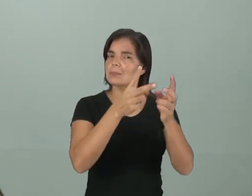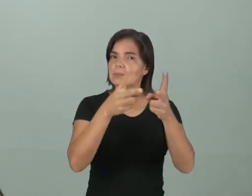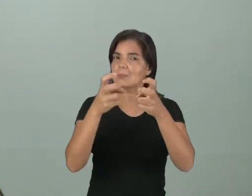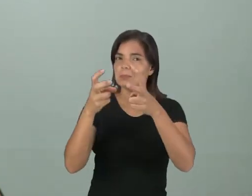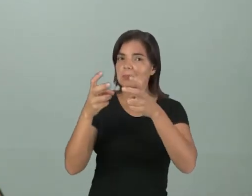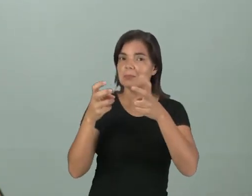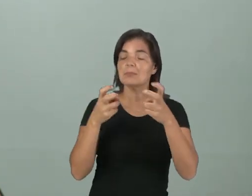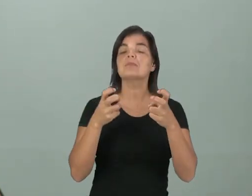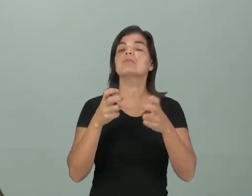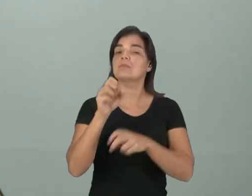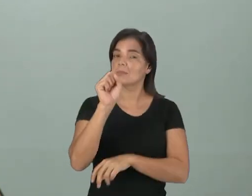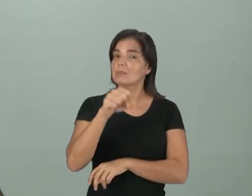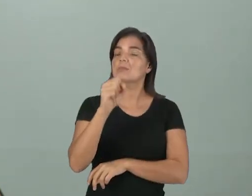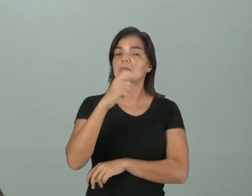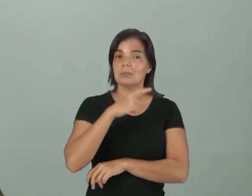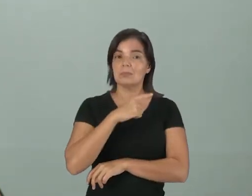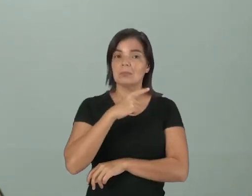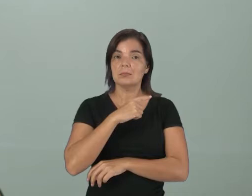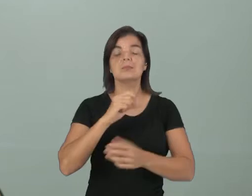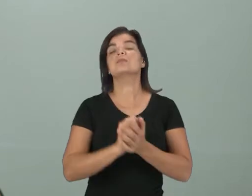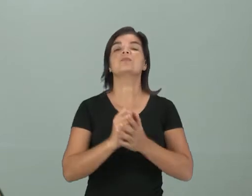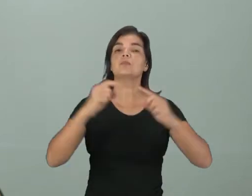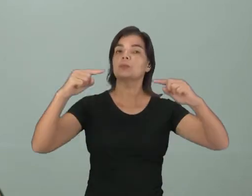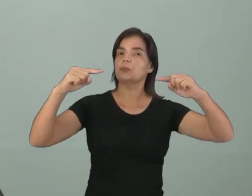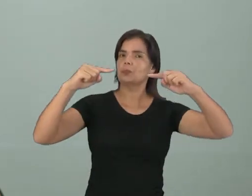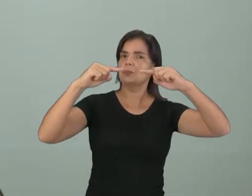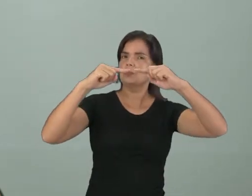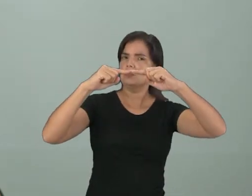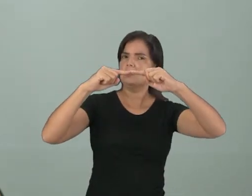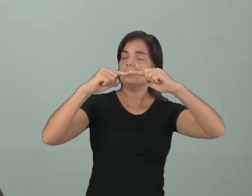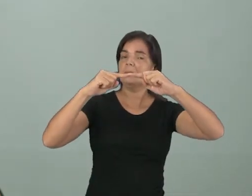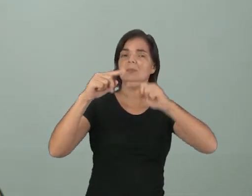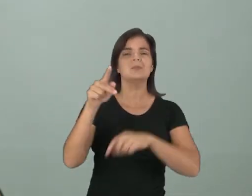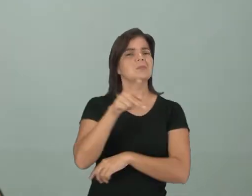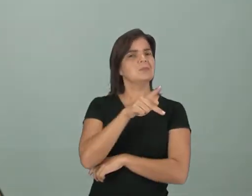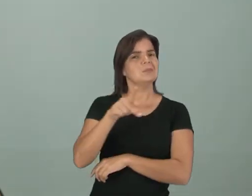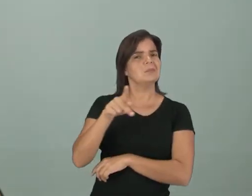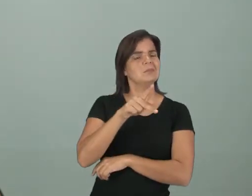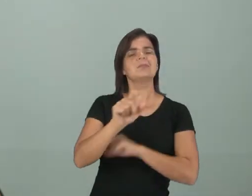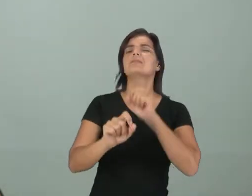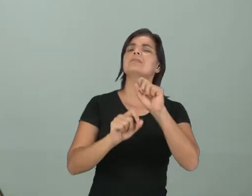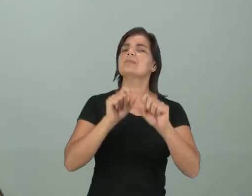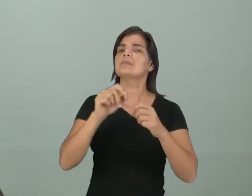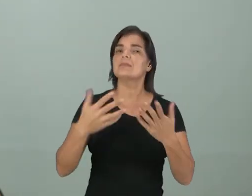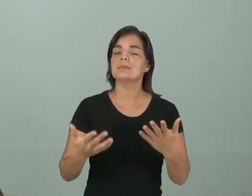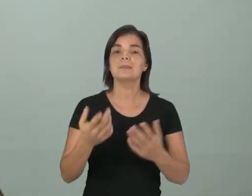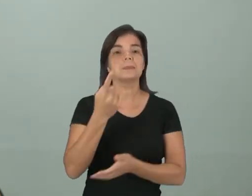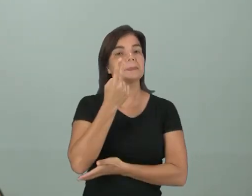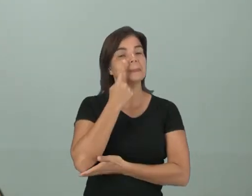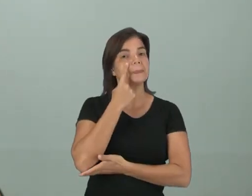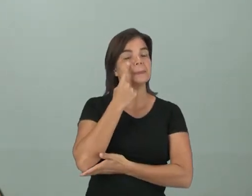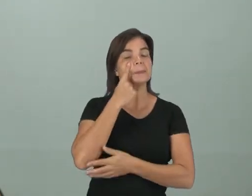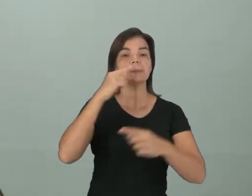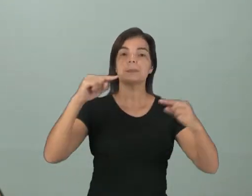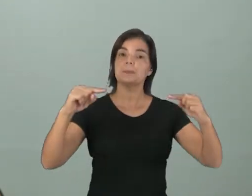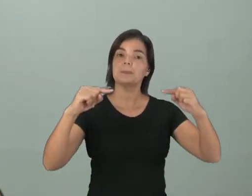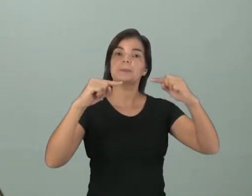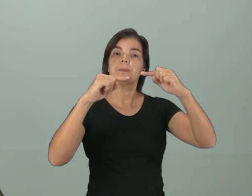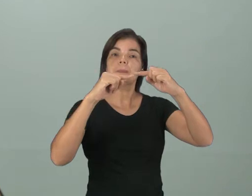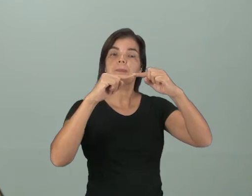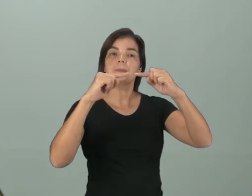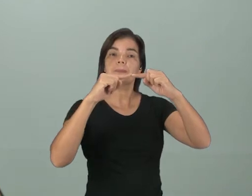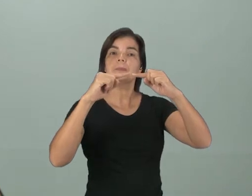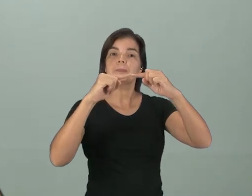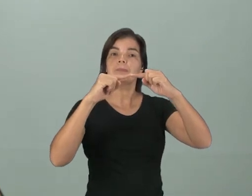explorar? Sim, temos as arestas. Professora, o que são as arestas? Olhem só, as arestas são